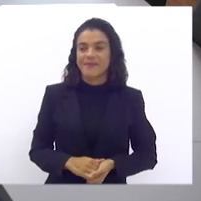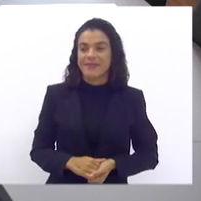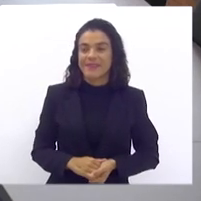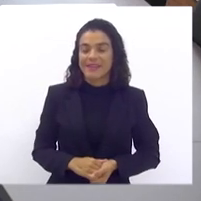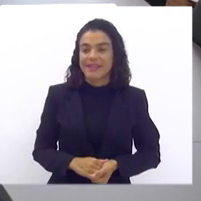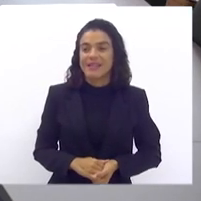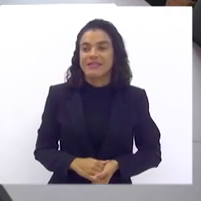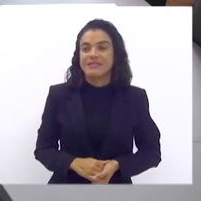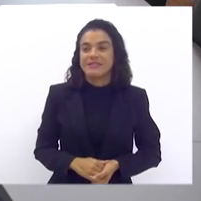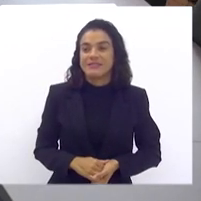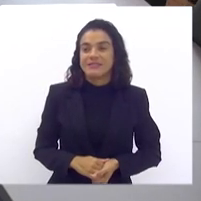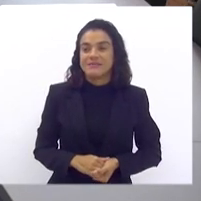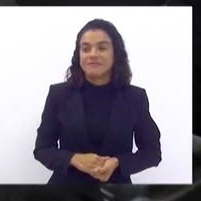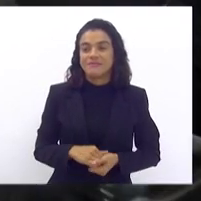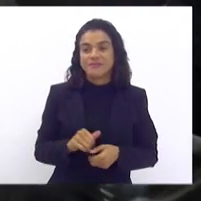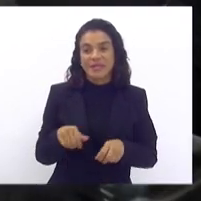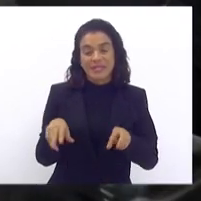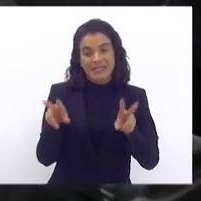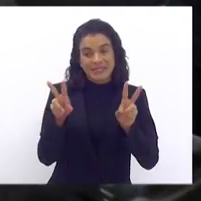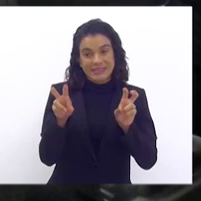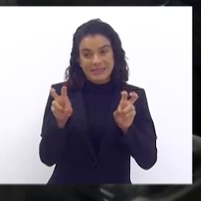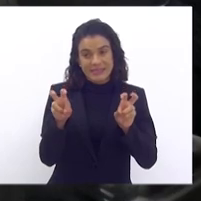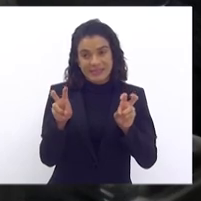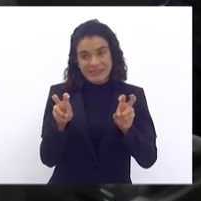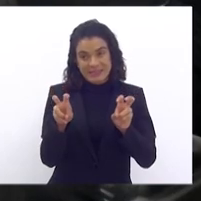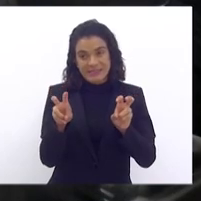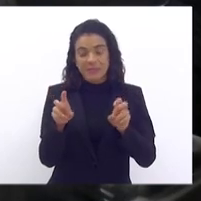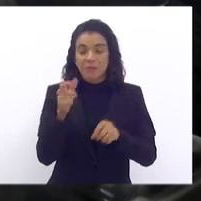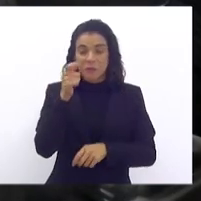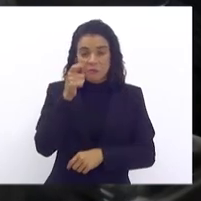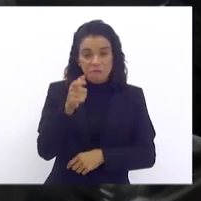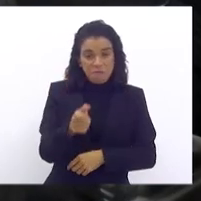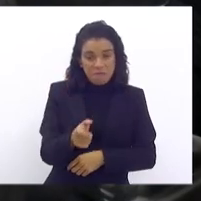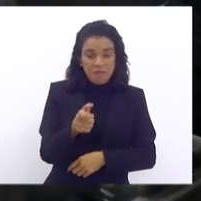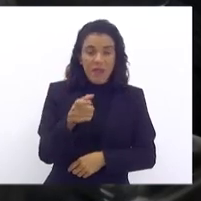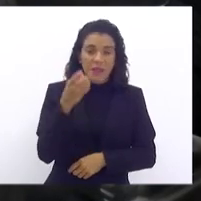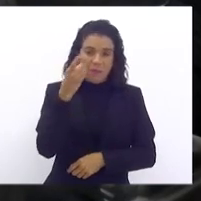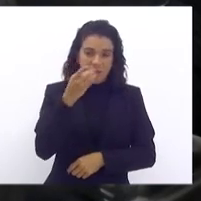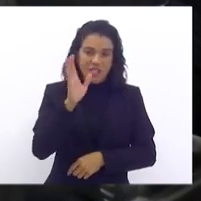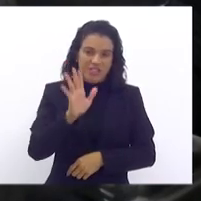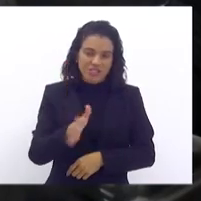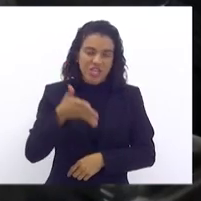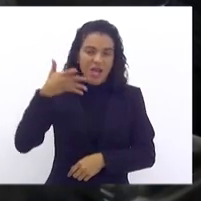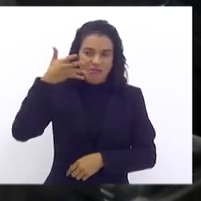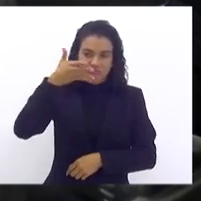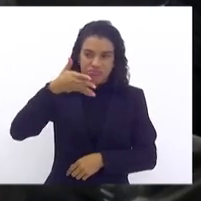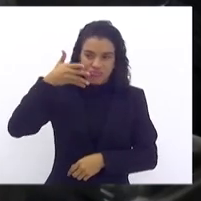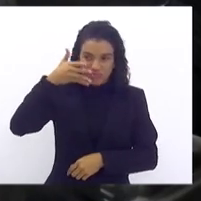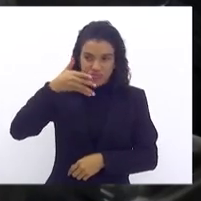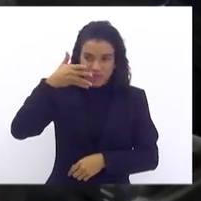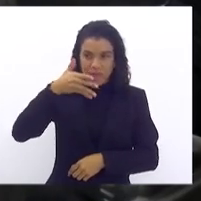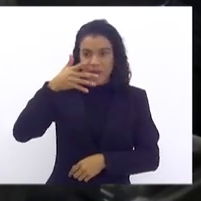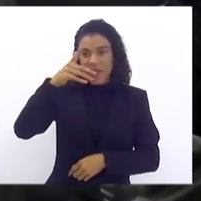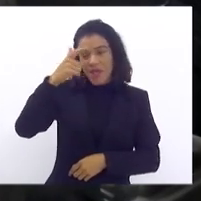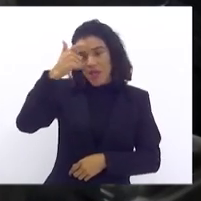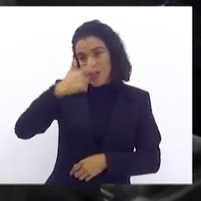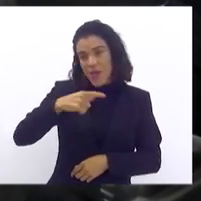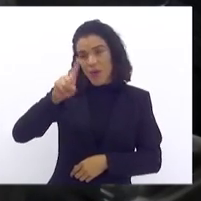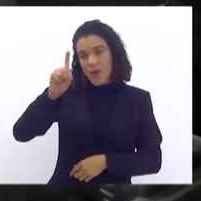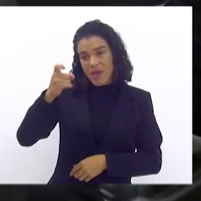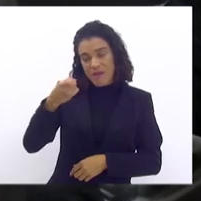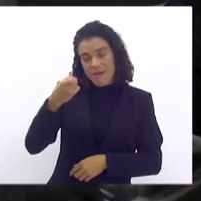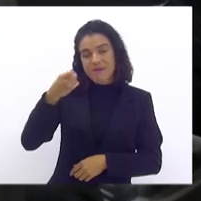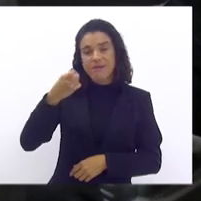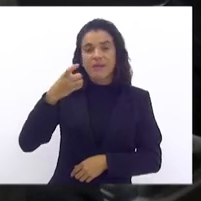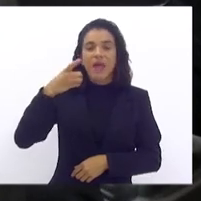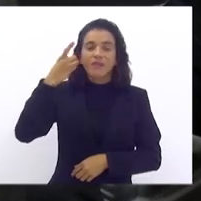Então, esse é um tema então, super interessante. Então, como a deputada falou, eu exerci a magistratura